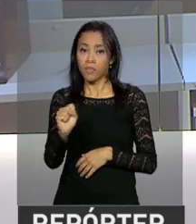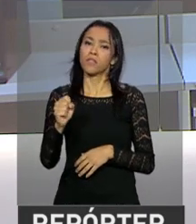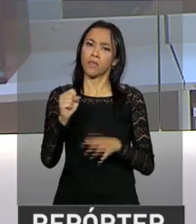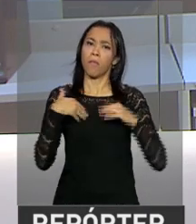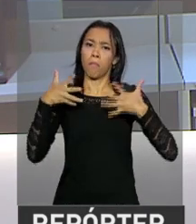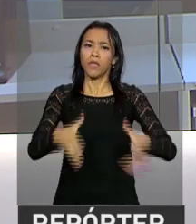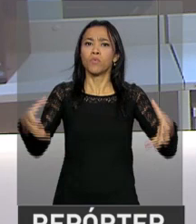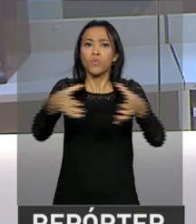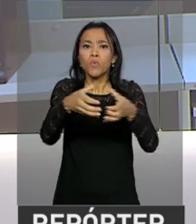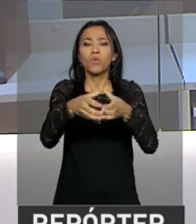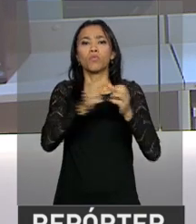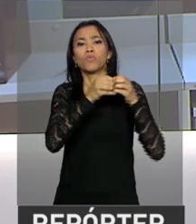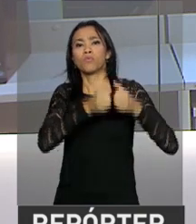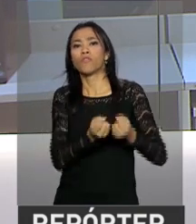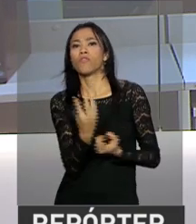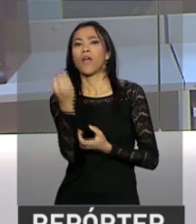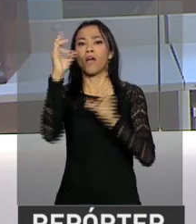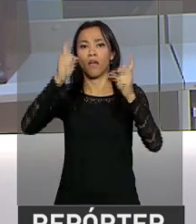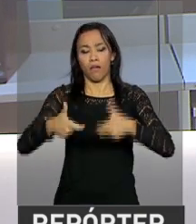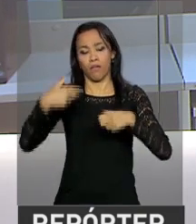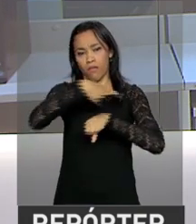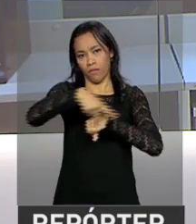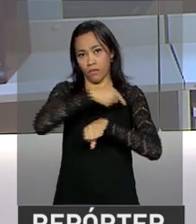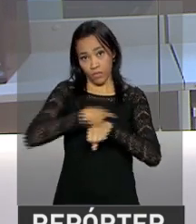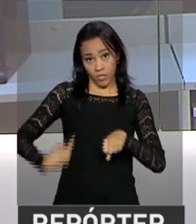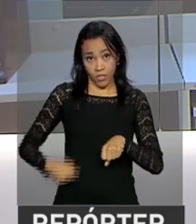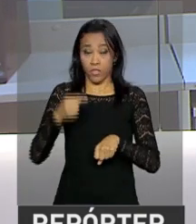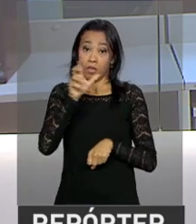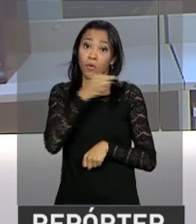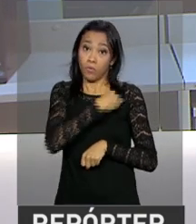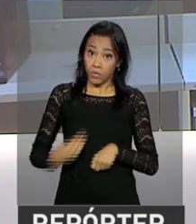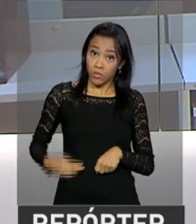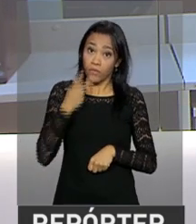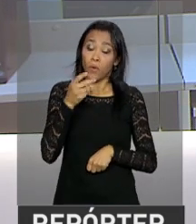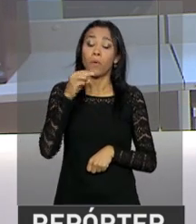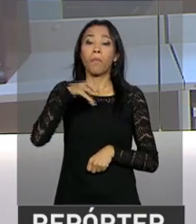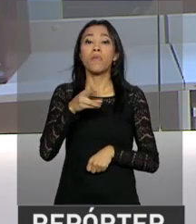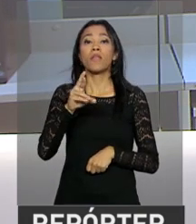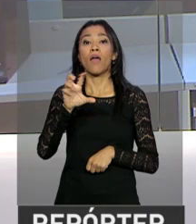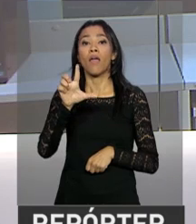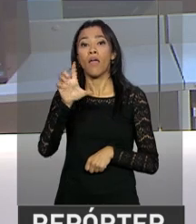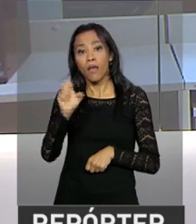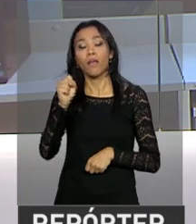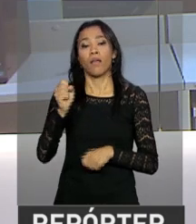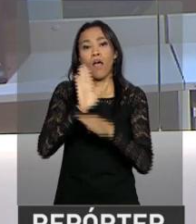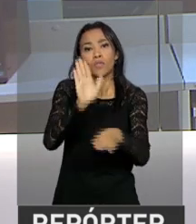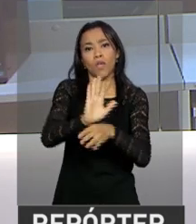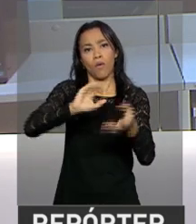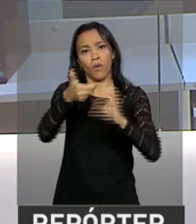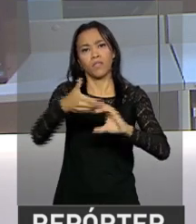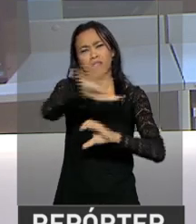o presidente Michel Temer em viagem à China. Meirelles destacou a importância do Congresso para ajudar o país nas